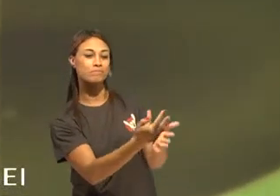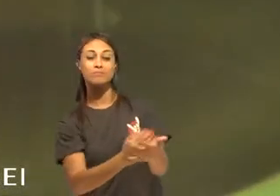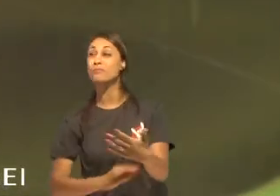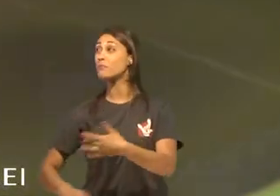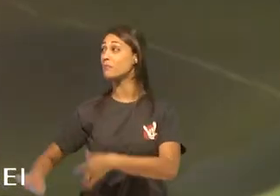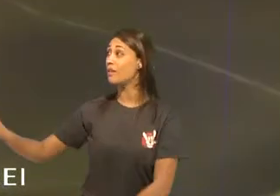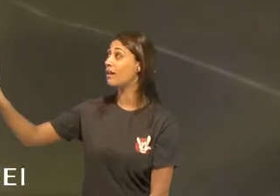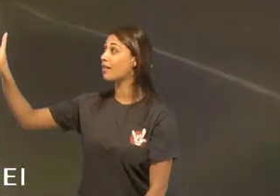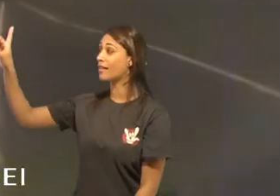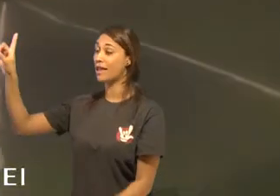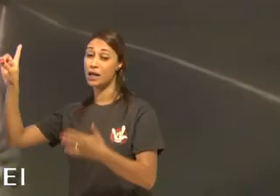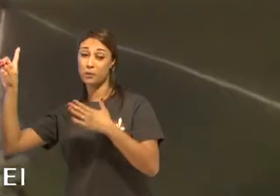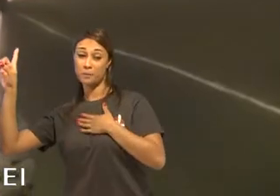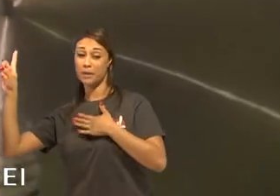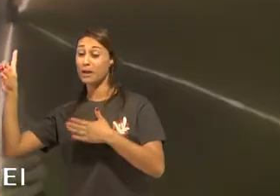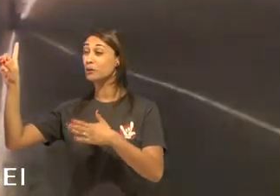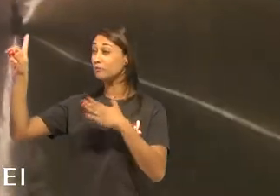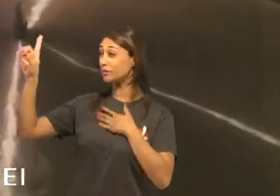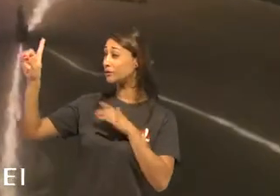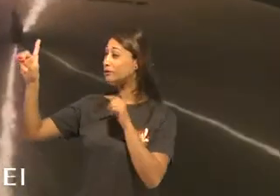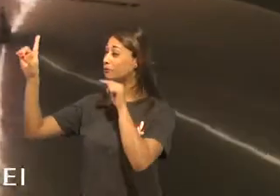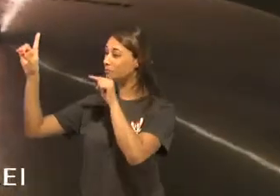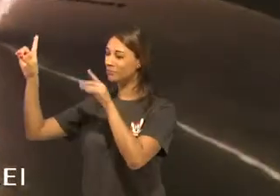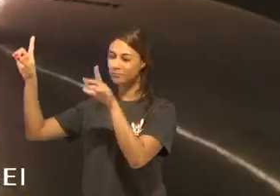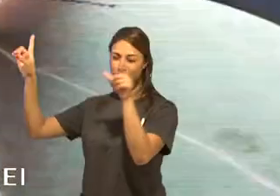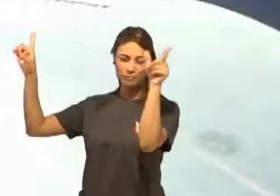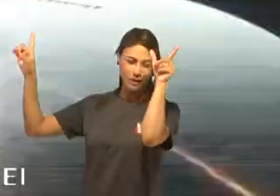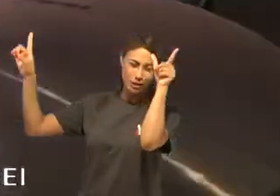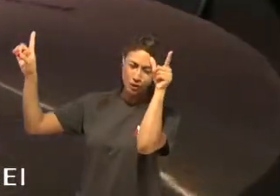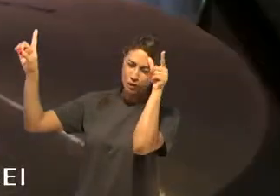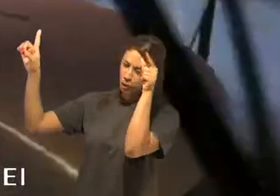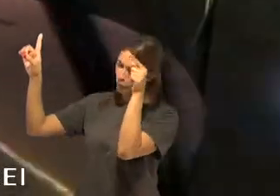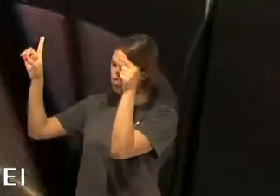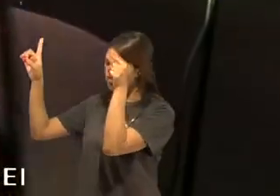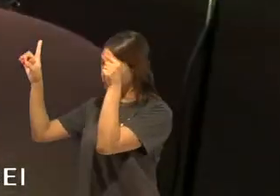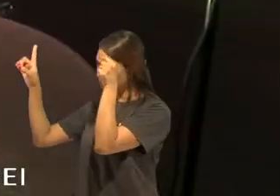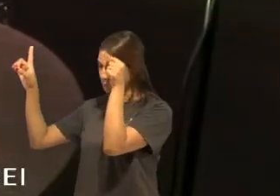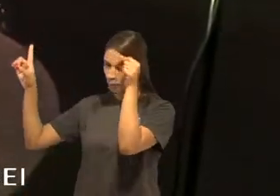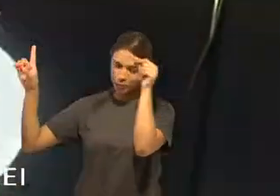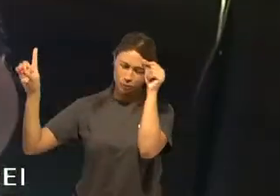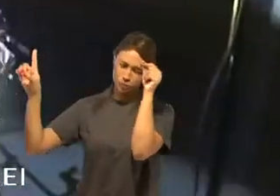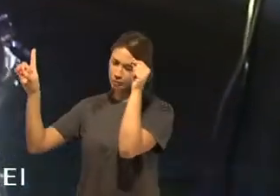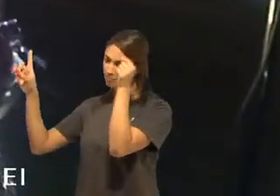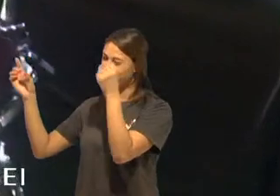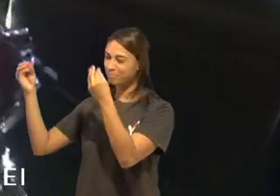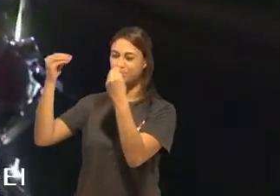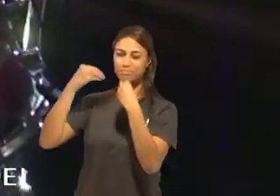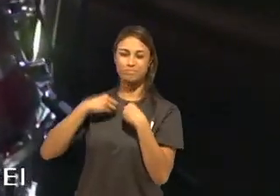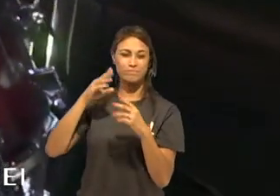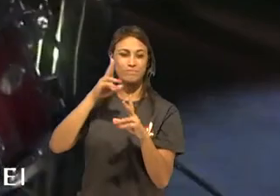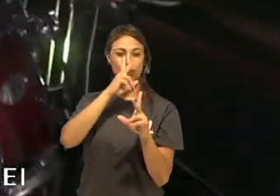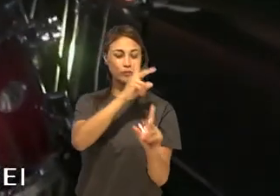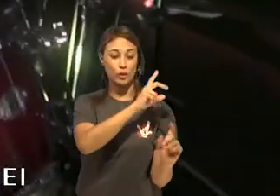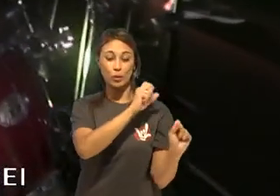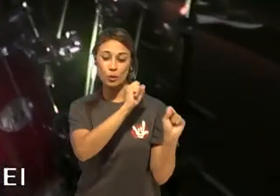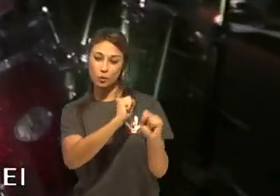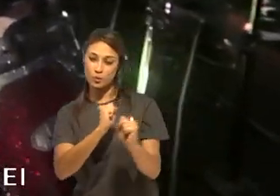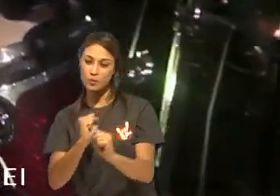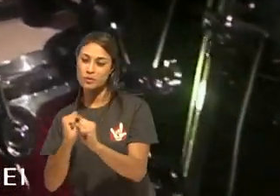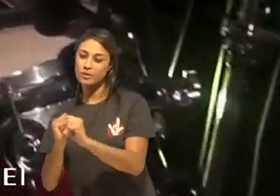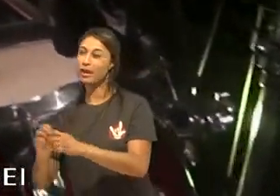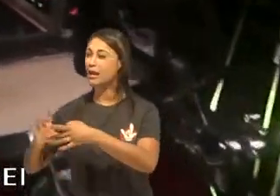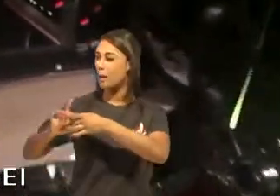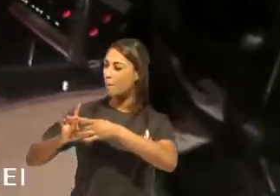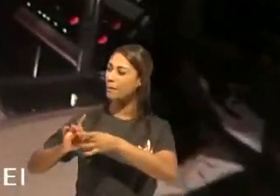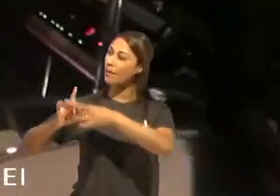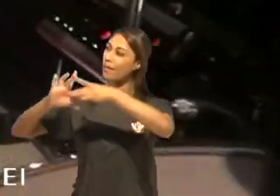confiarei. Ele é o meu Deus, meu refúgio, minha